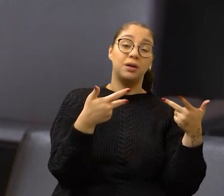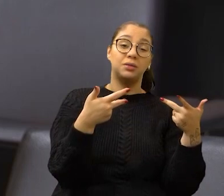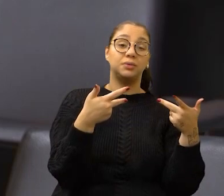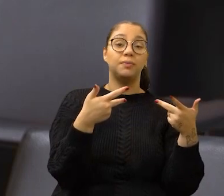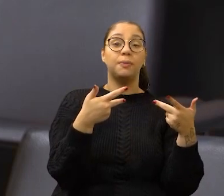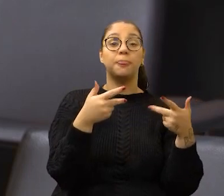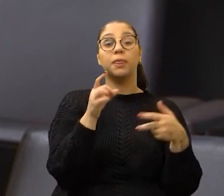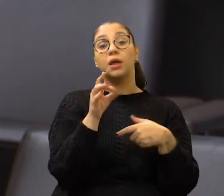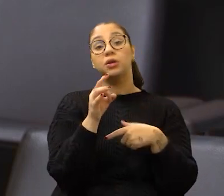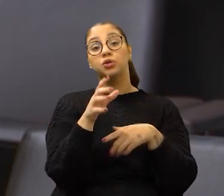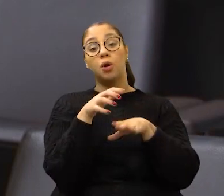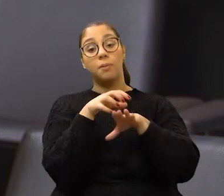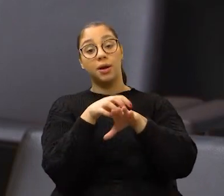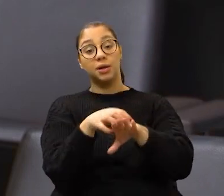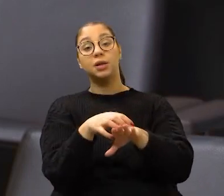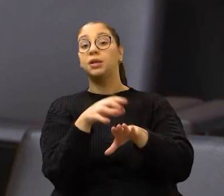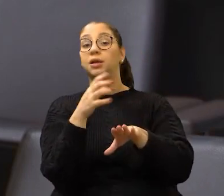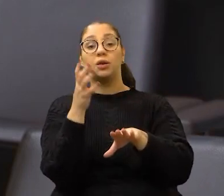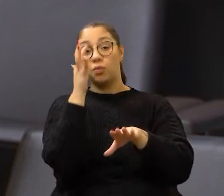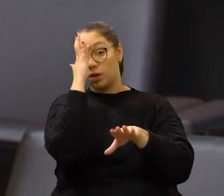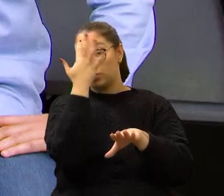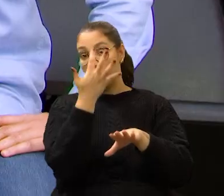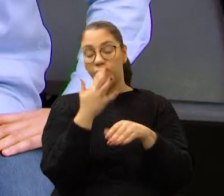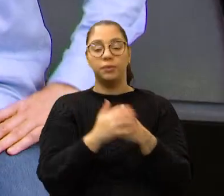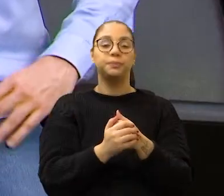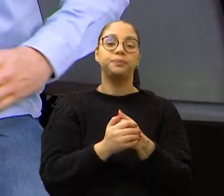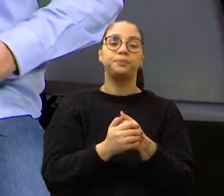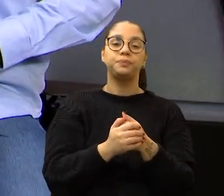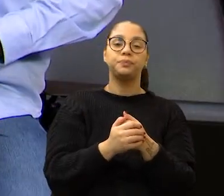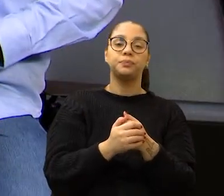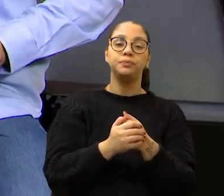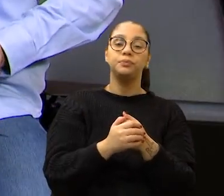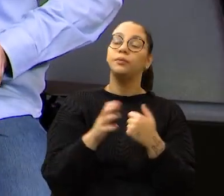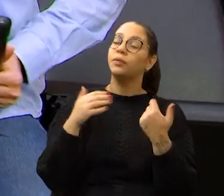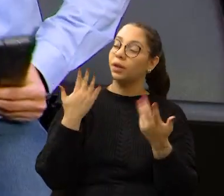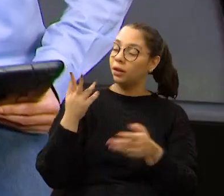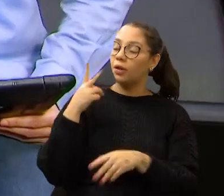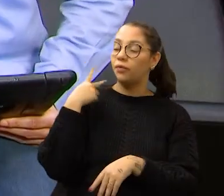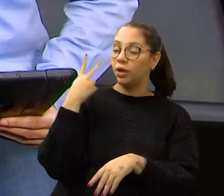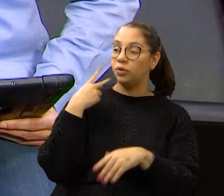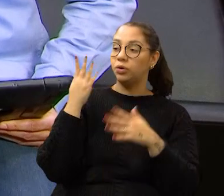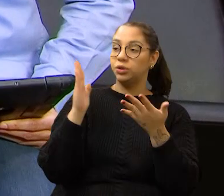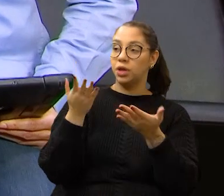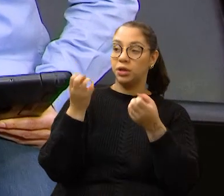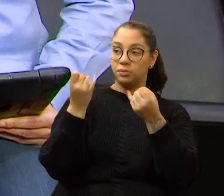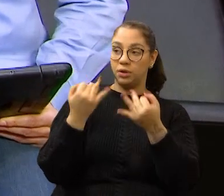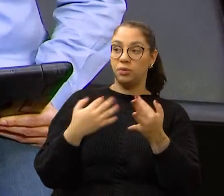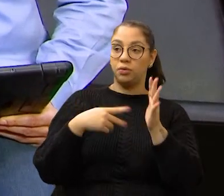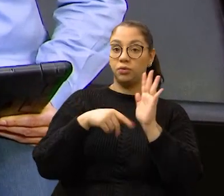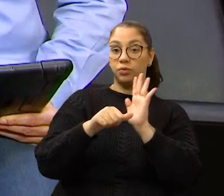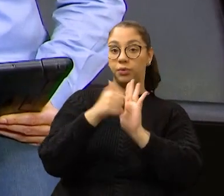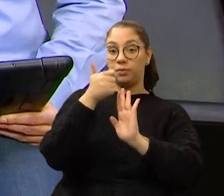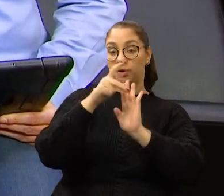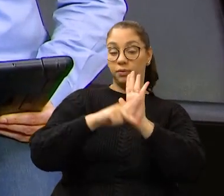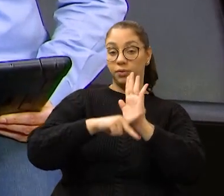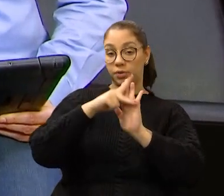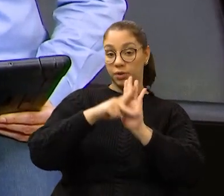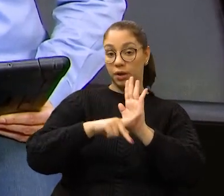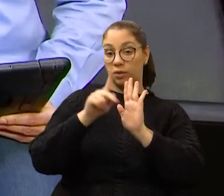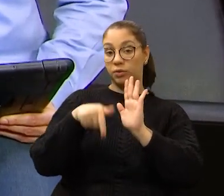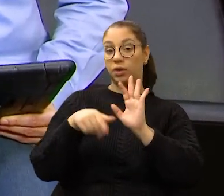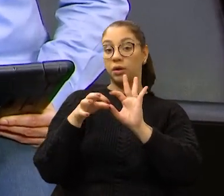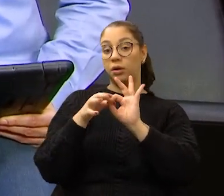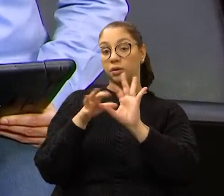muitas vezes só uma clínica móvel não resolve. Vereador, a gente já falou então do primeiro projeto há pouco,